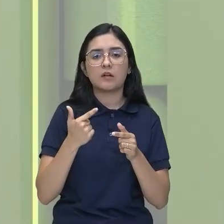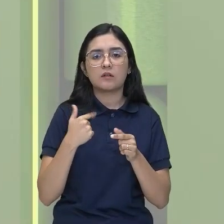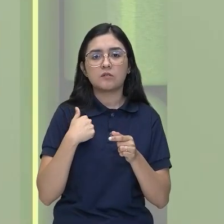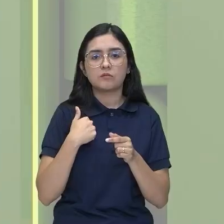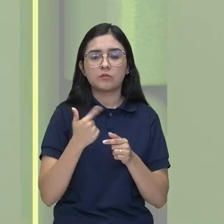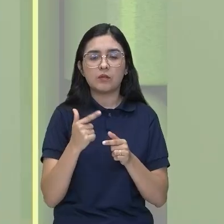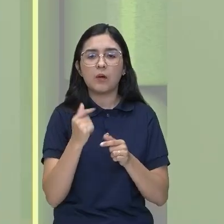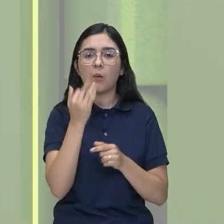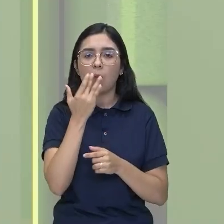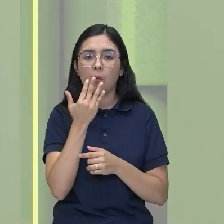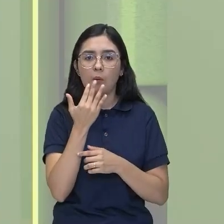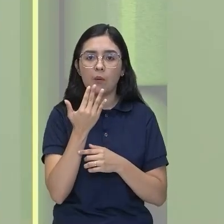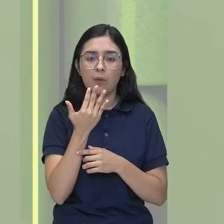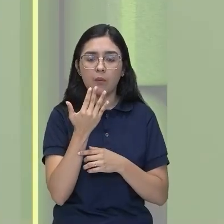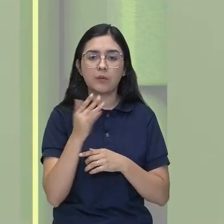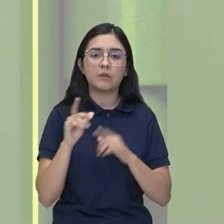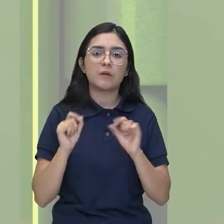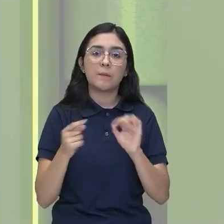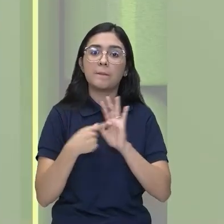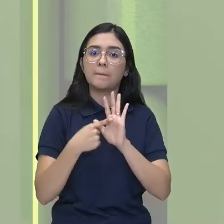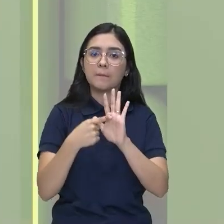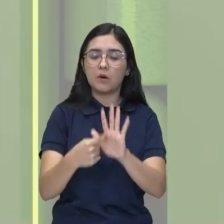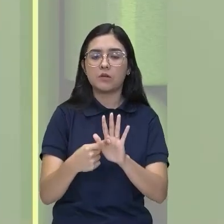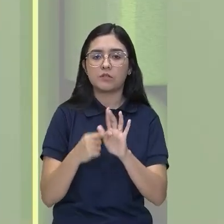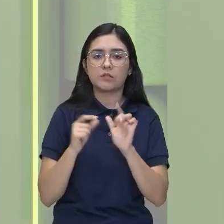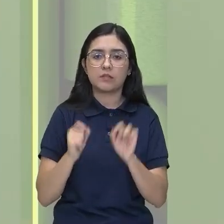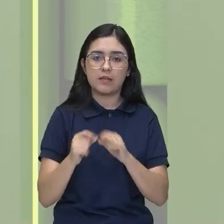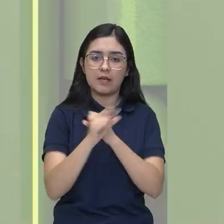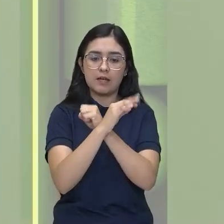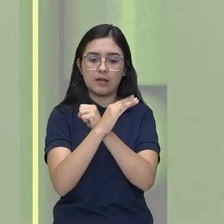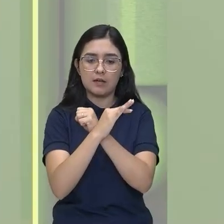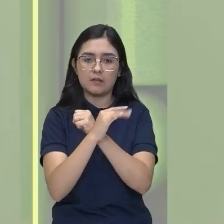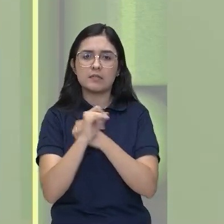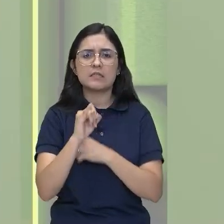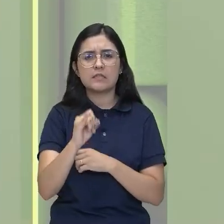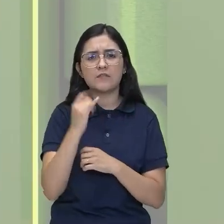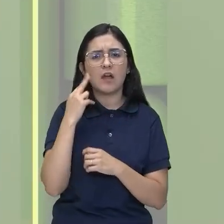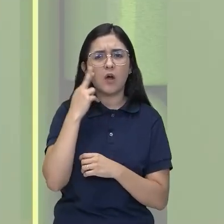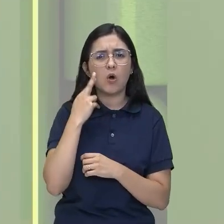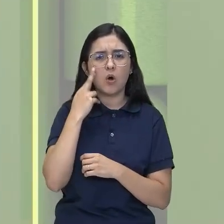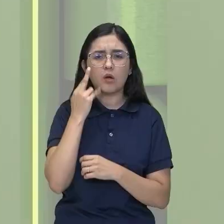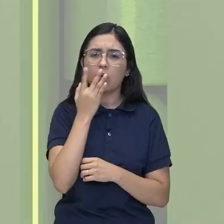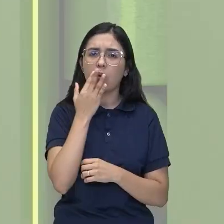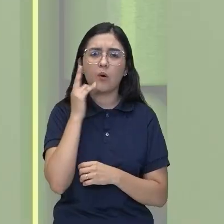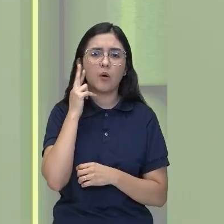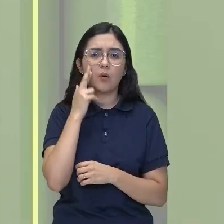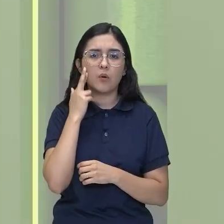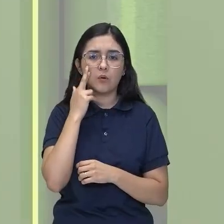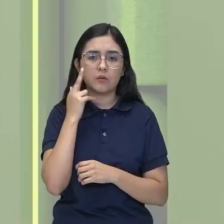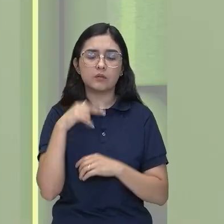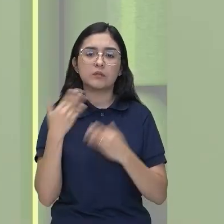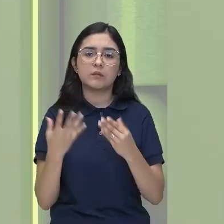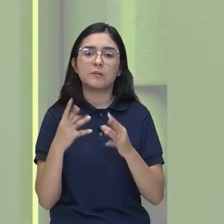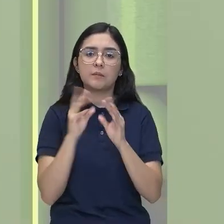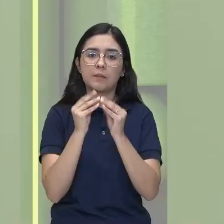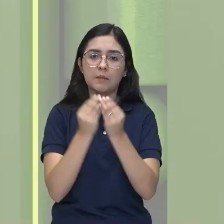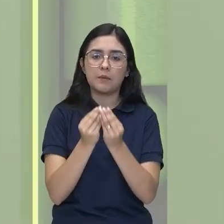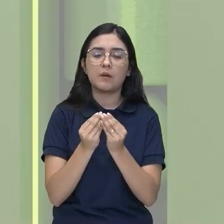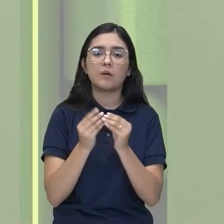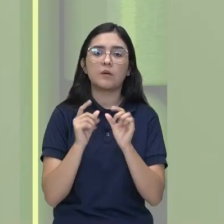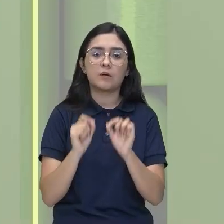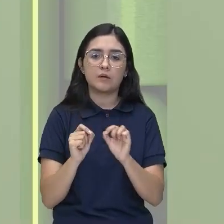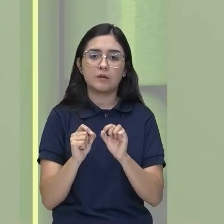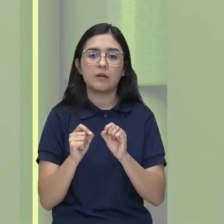uma solução ácida. E se o meio ficar rosa, indica que o meio lá